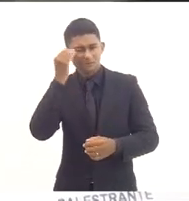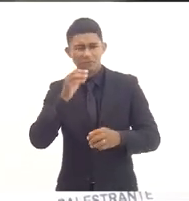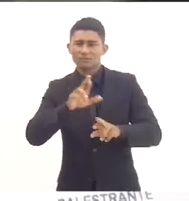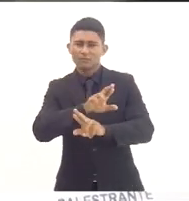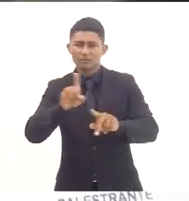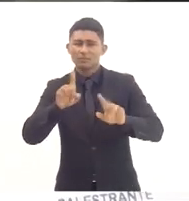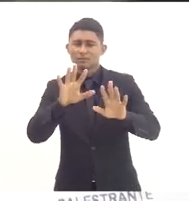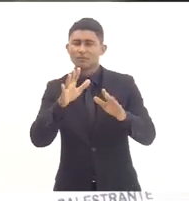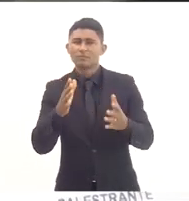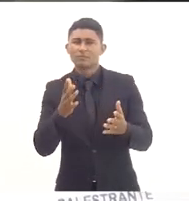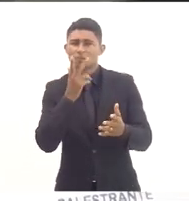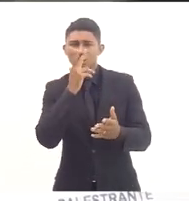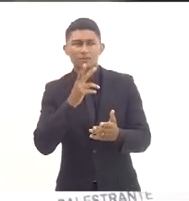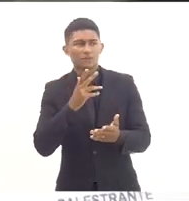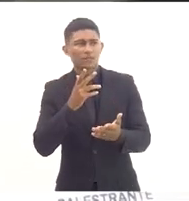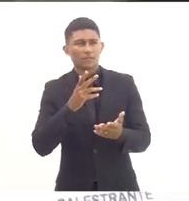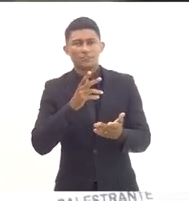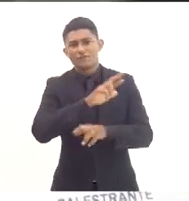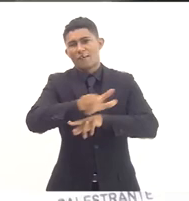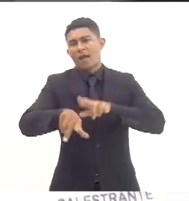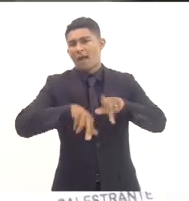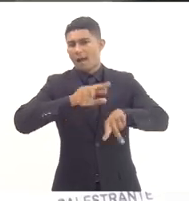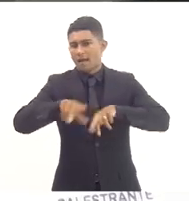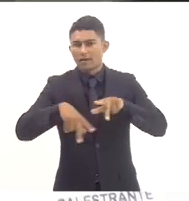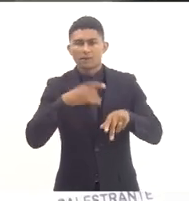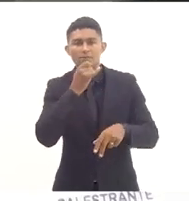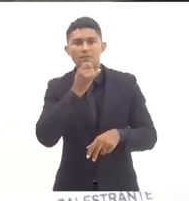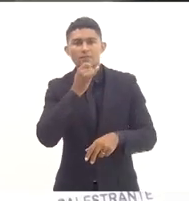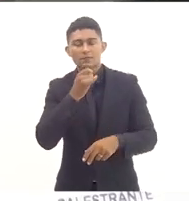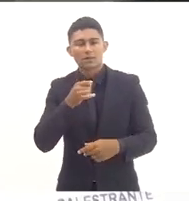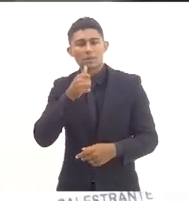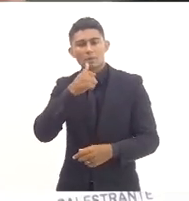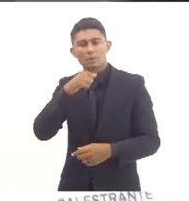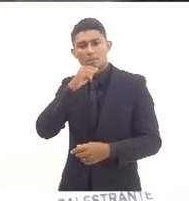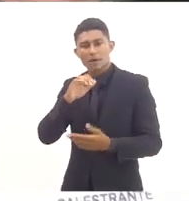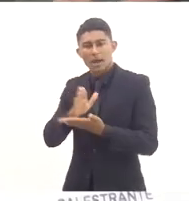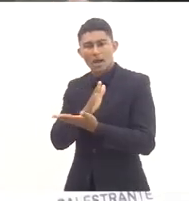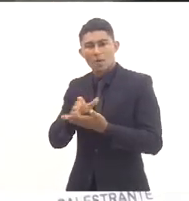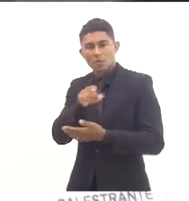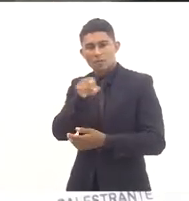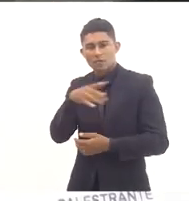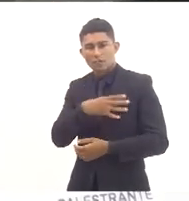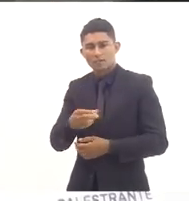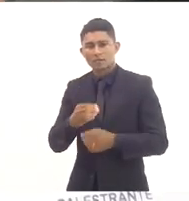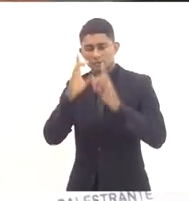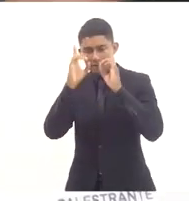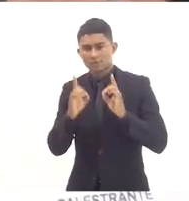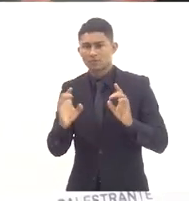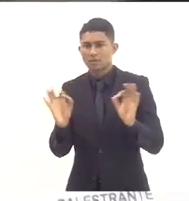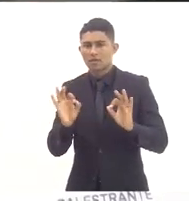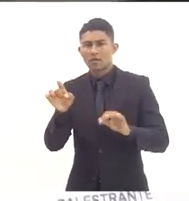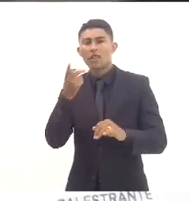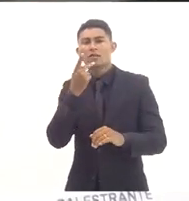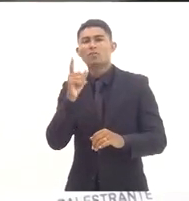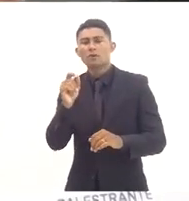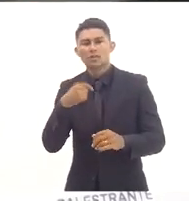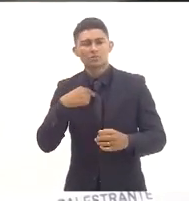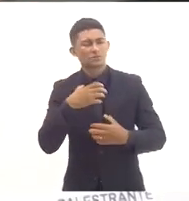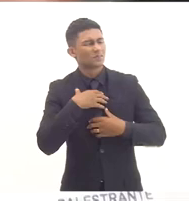mais nem menos Existe coisas diferentes quanto as mães de crianças que não tem nenhuma deficiência a gente escuta dizendo que estão muito cansadas estão muito sobrecarregadas